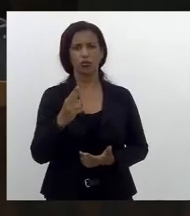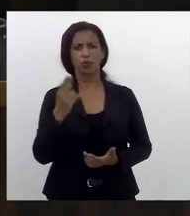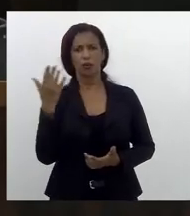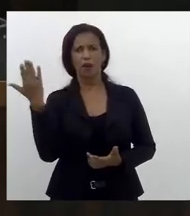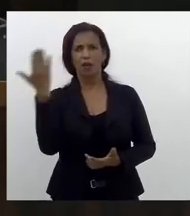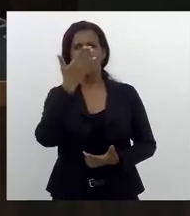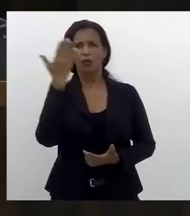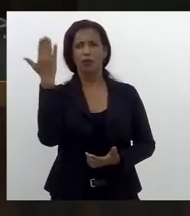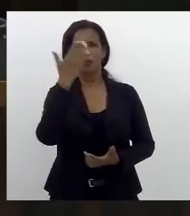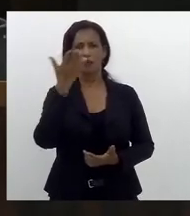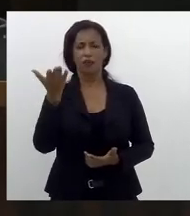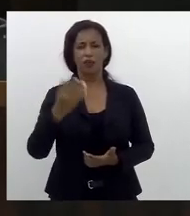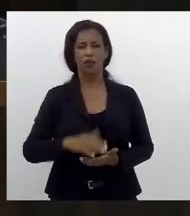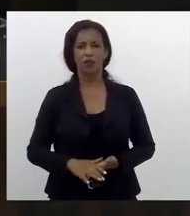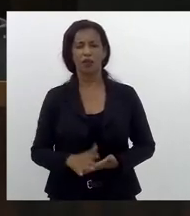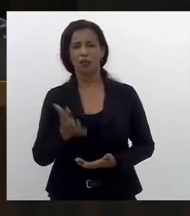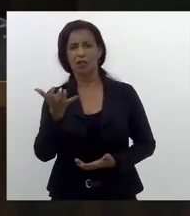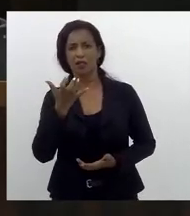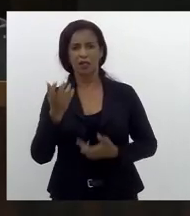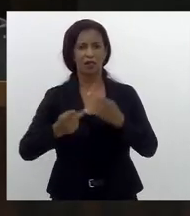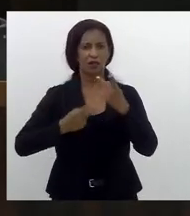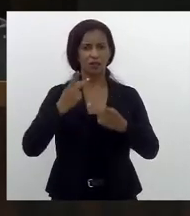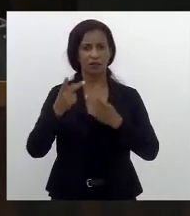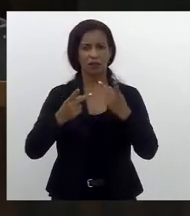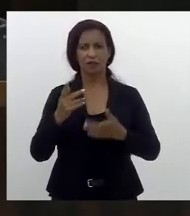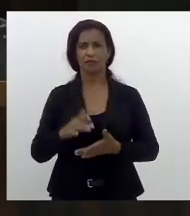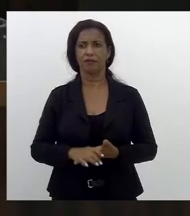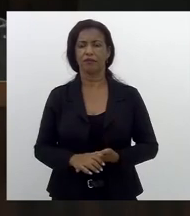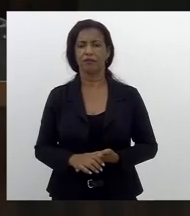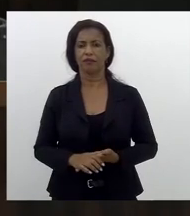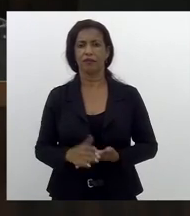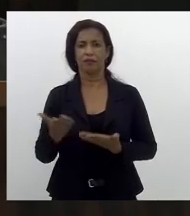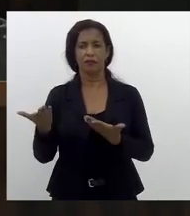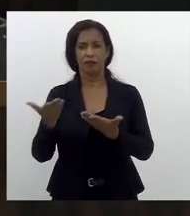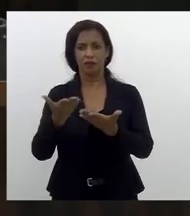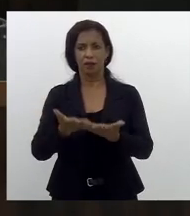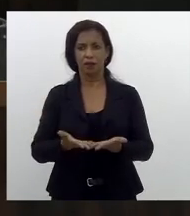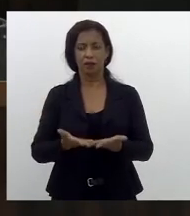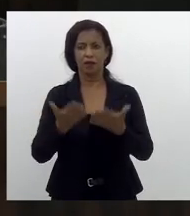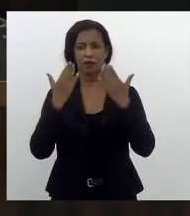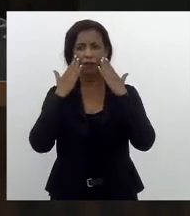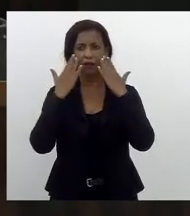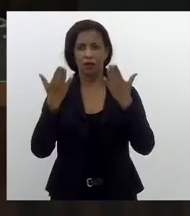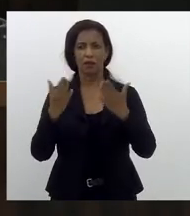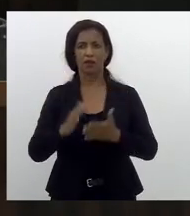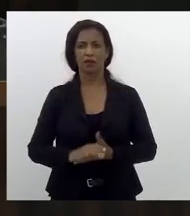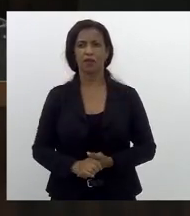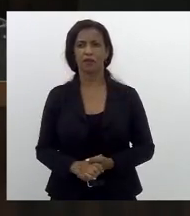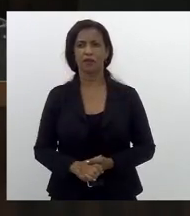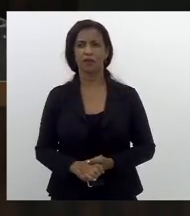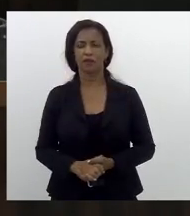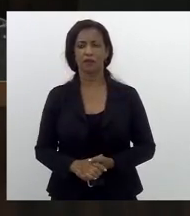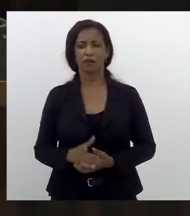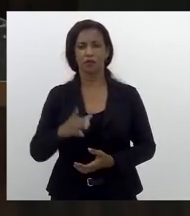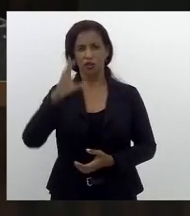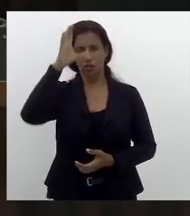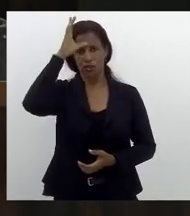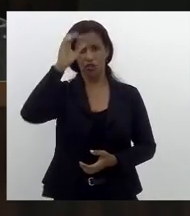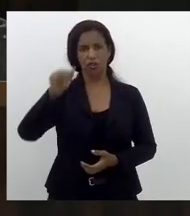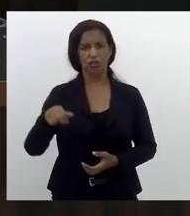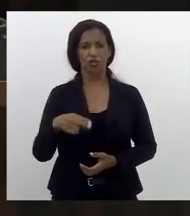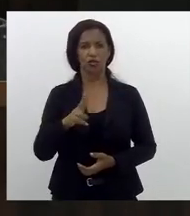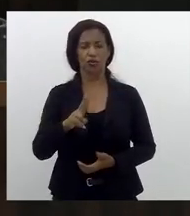na tela que Vossa Excelência estava conectada. Então, para a sua manifestação do expediente final, deputada Tia